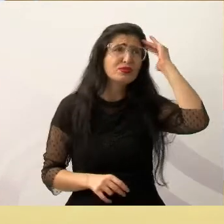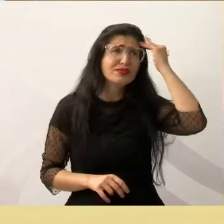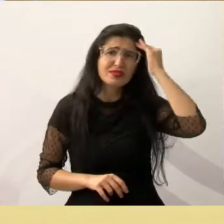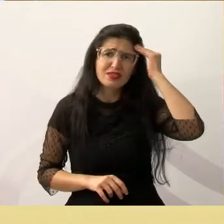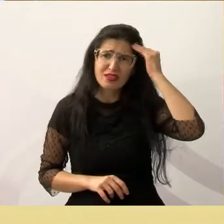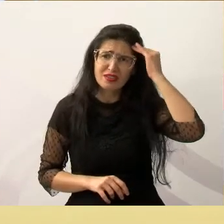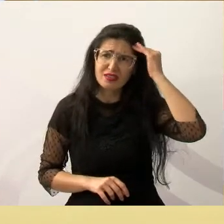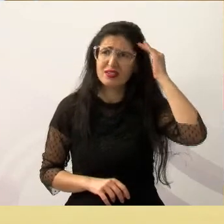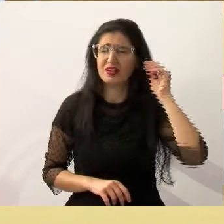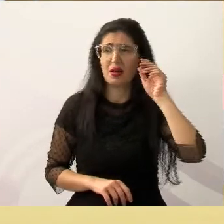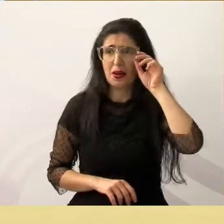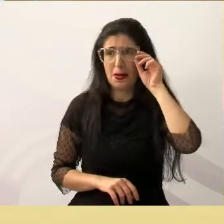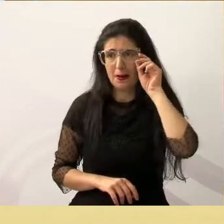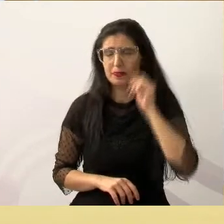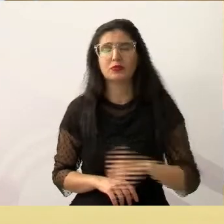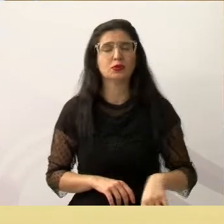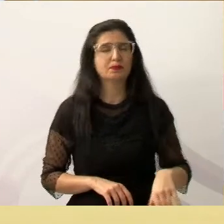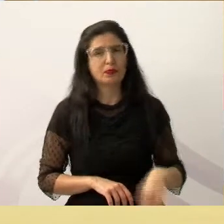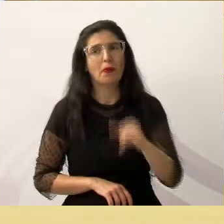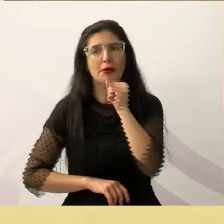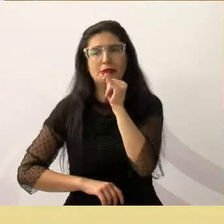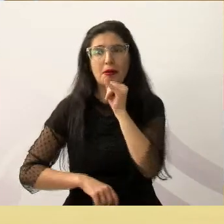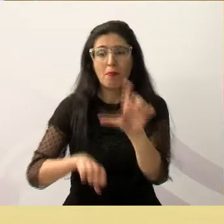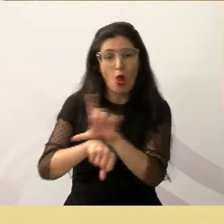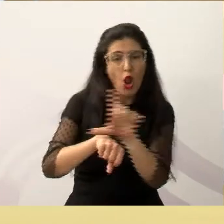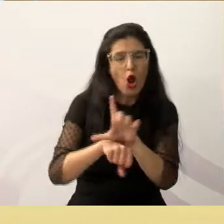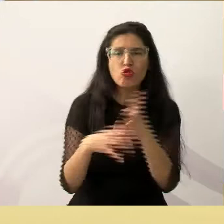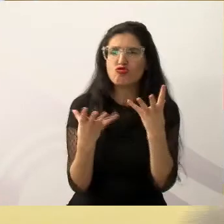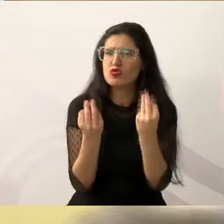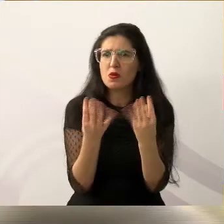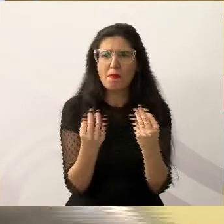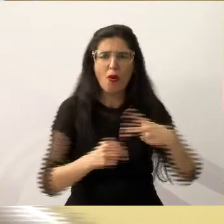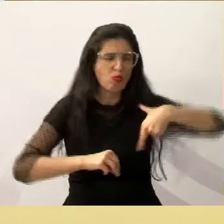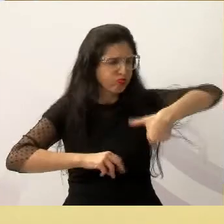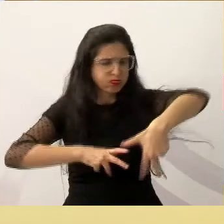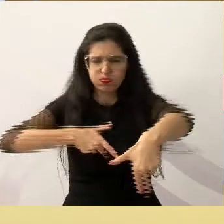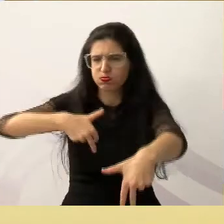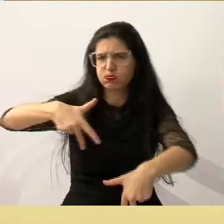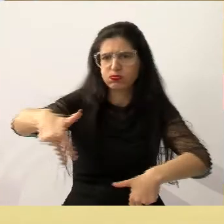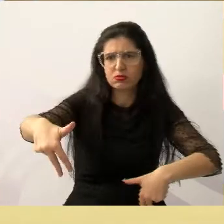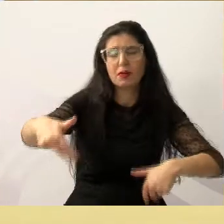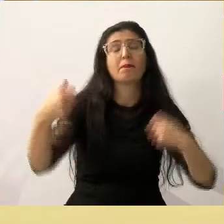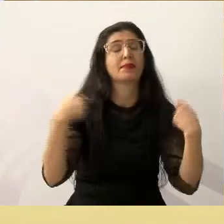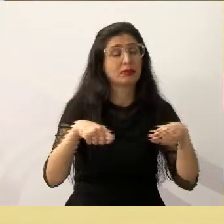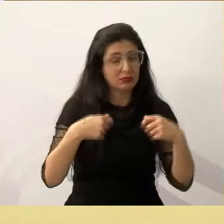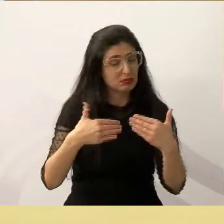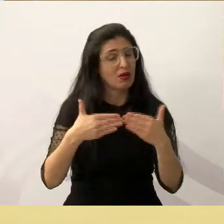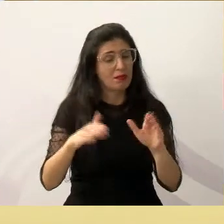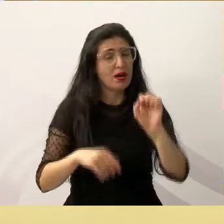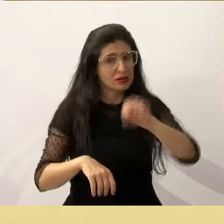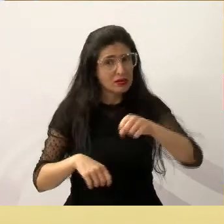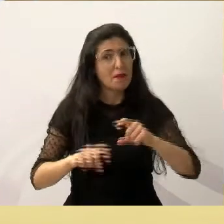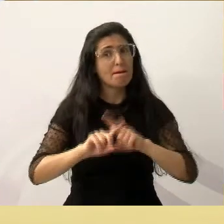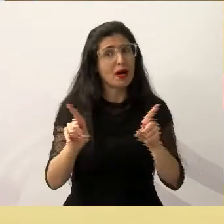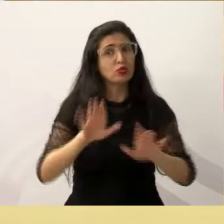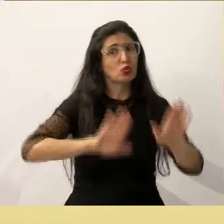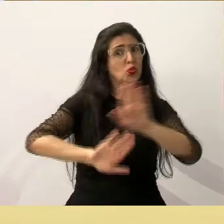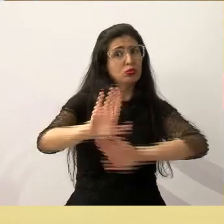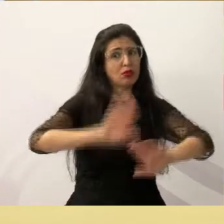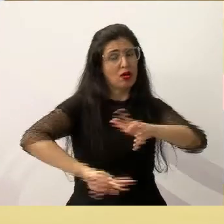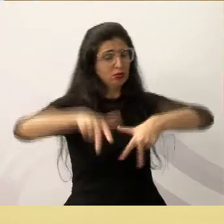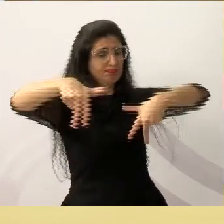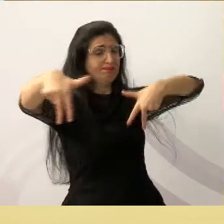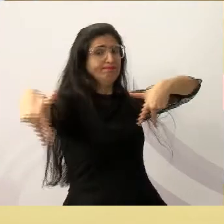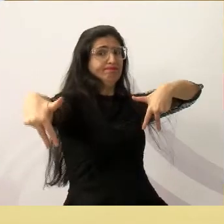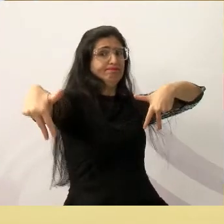Se está havendo movimentação no comércio, liberar conscientemente, porque a gente vê na cidade, muitos bares nos bairros estão